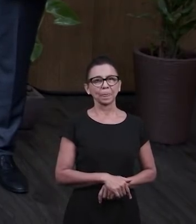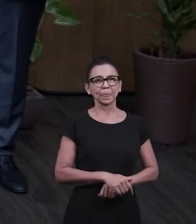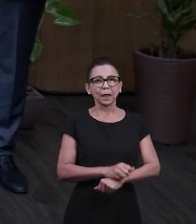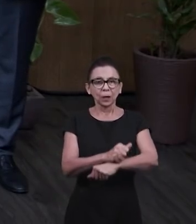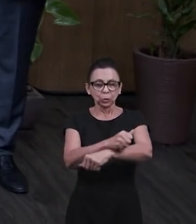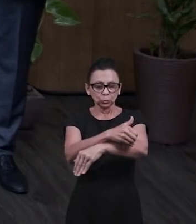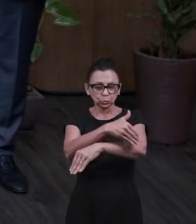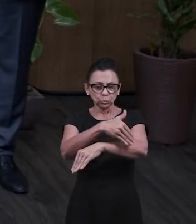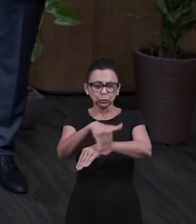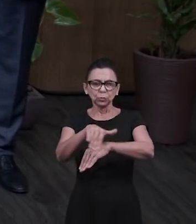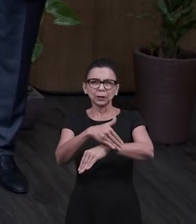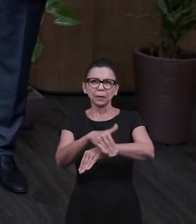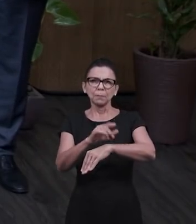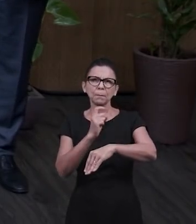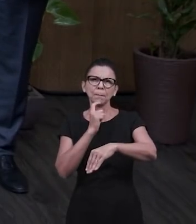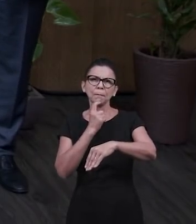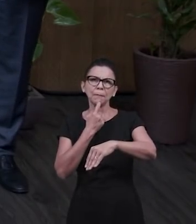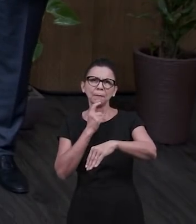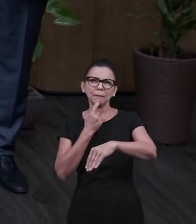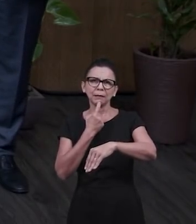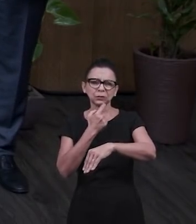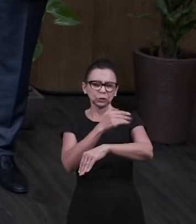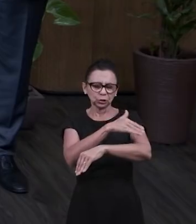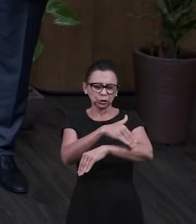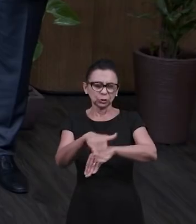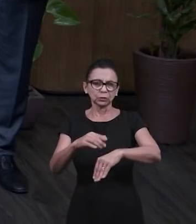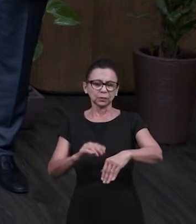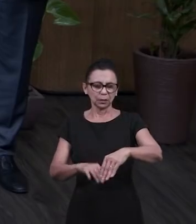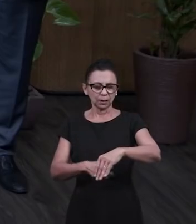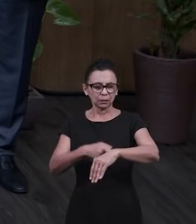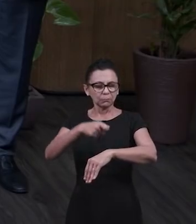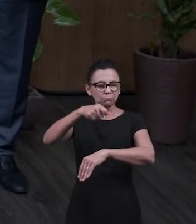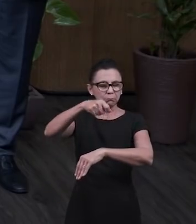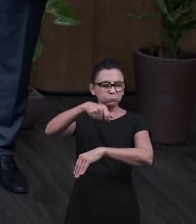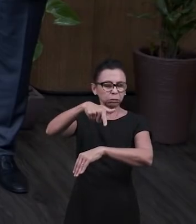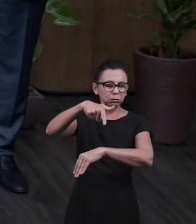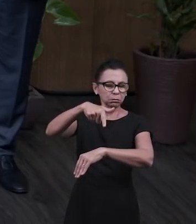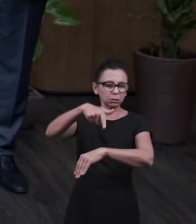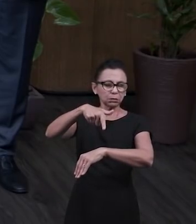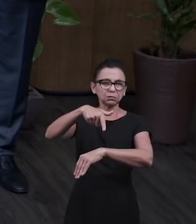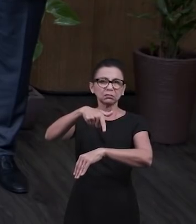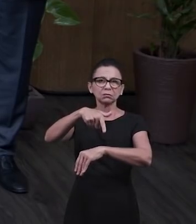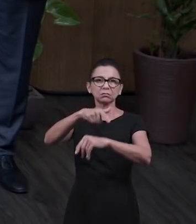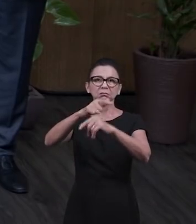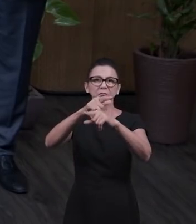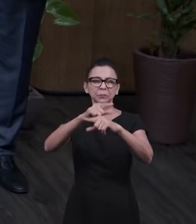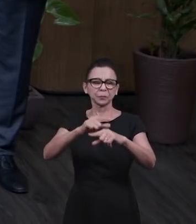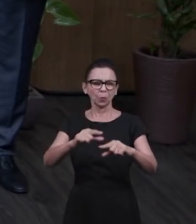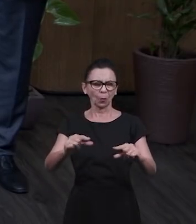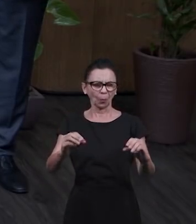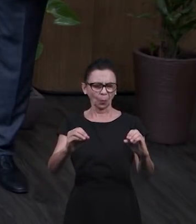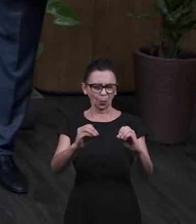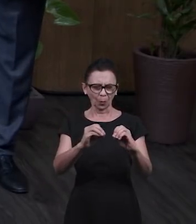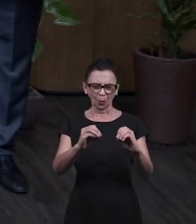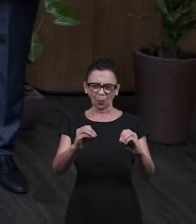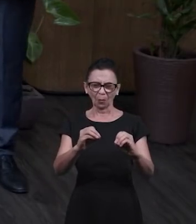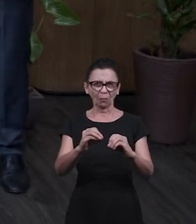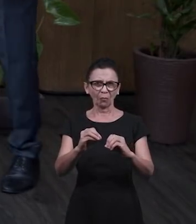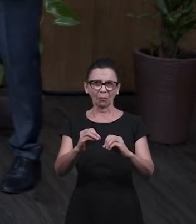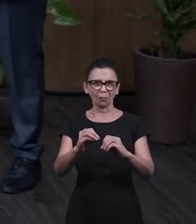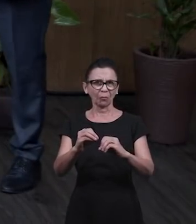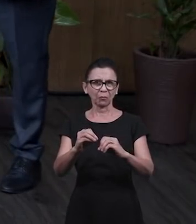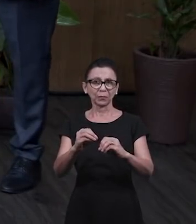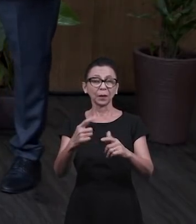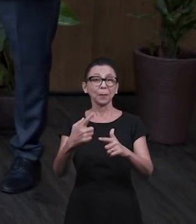isto é, à beira do caminho. Mas não deu fruto, pelo fato de que as